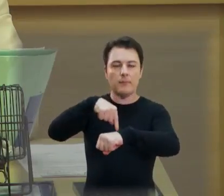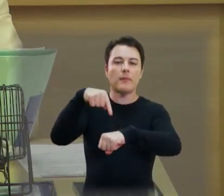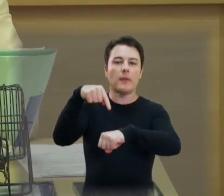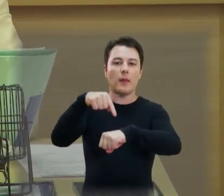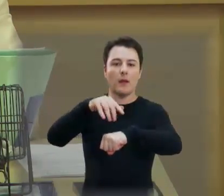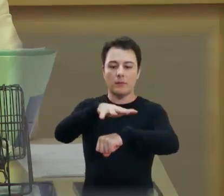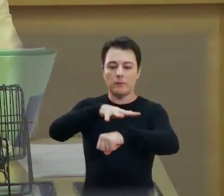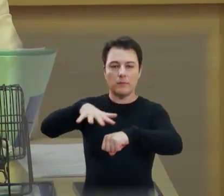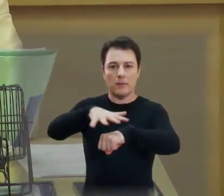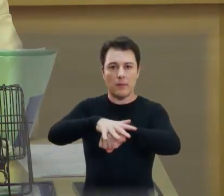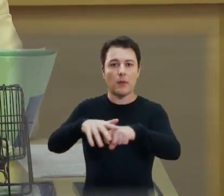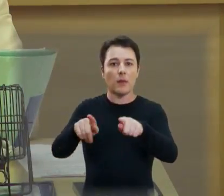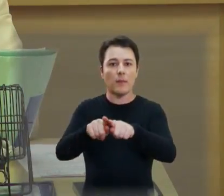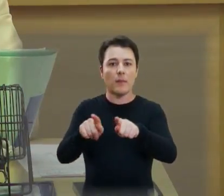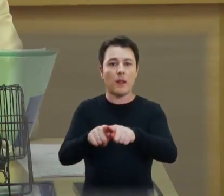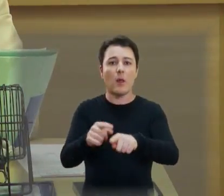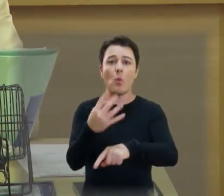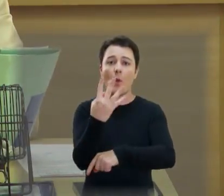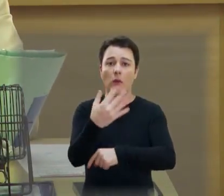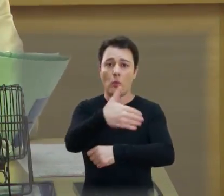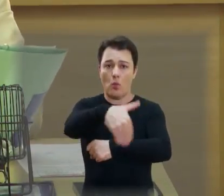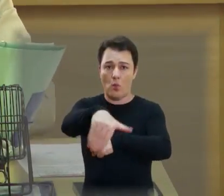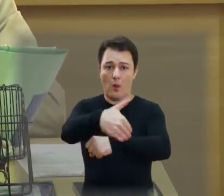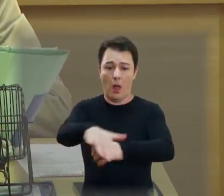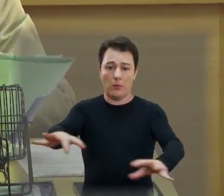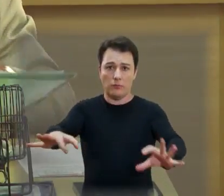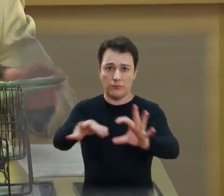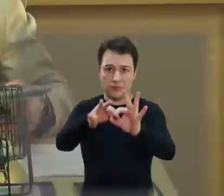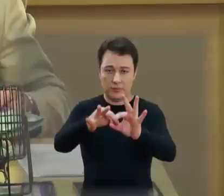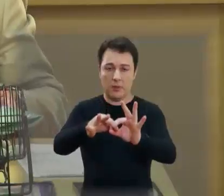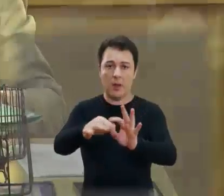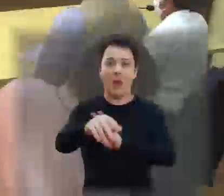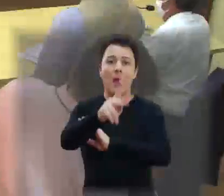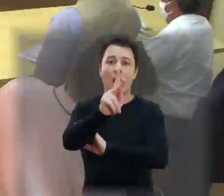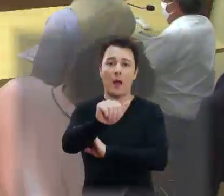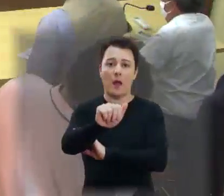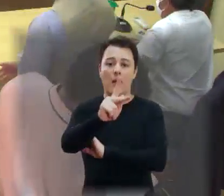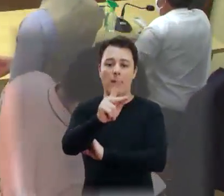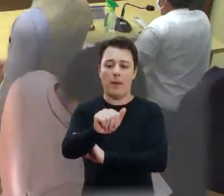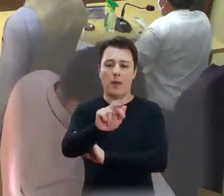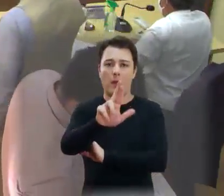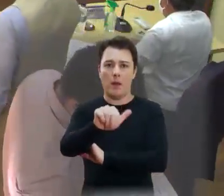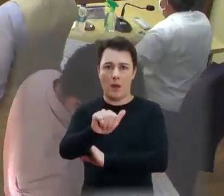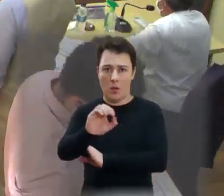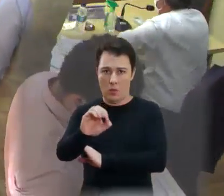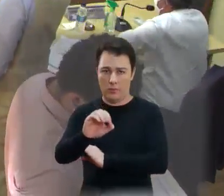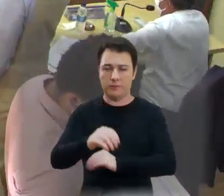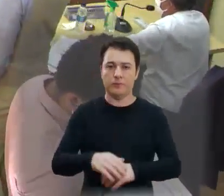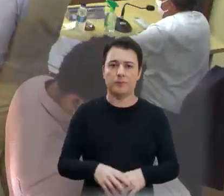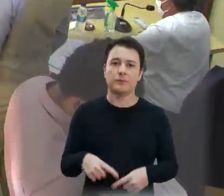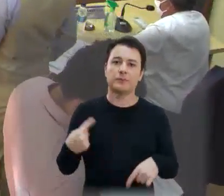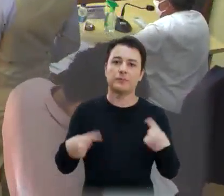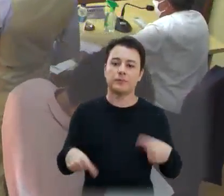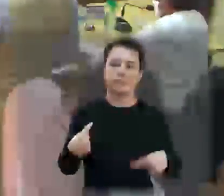Camargo, e Rua João Gurgel, no bairro Vila Harmonia, Yamada. Em discussão?